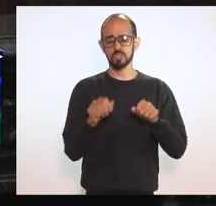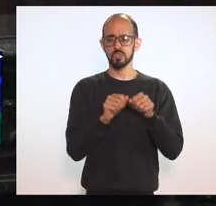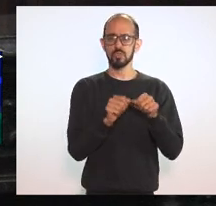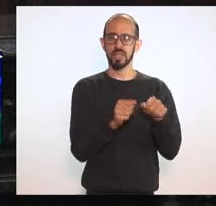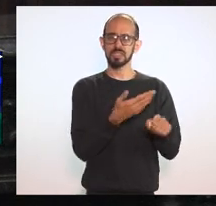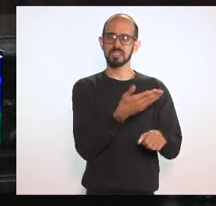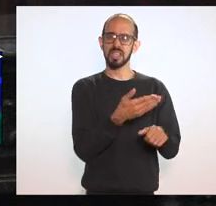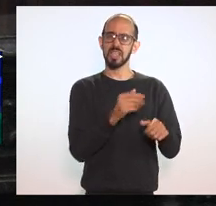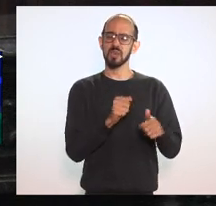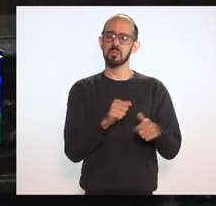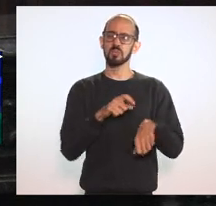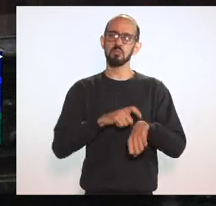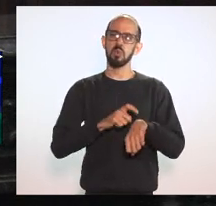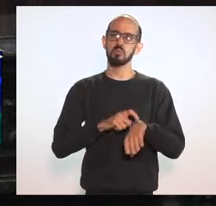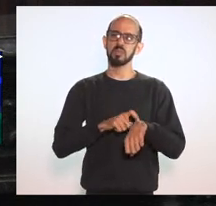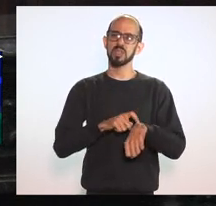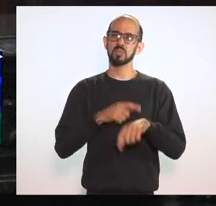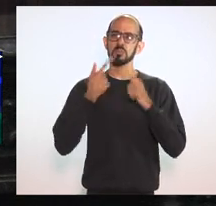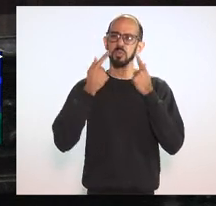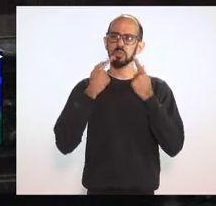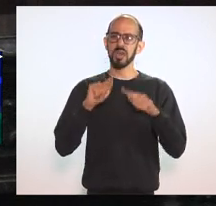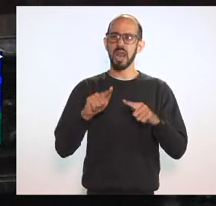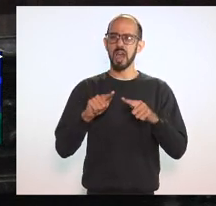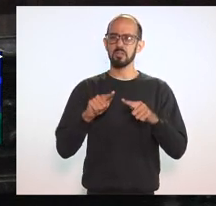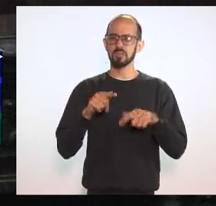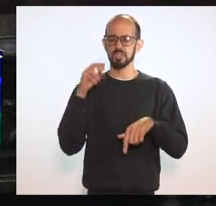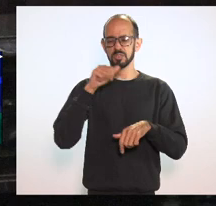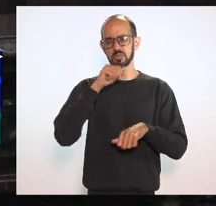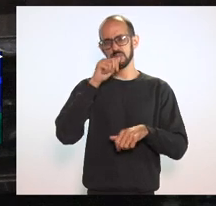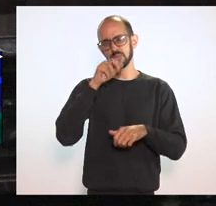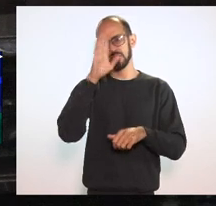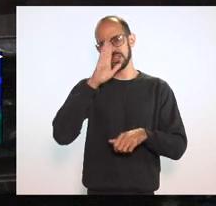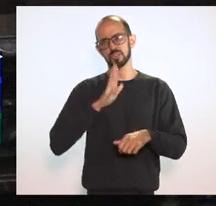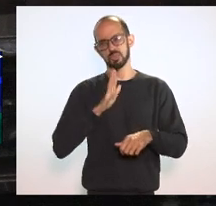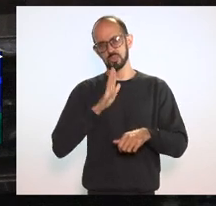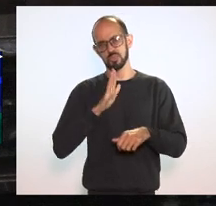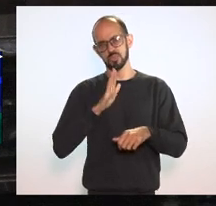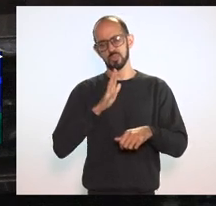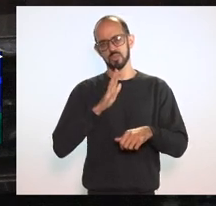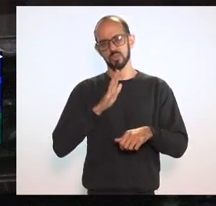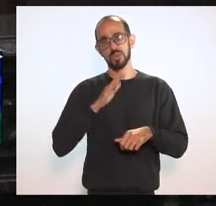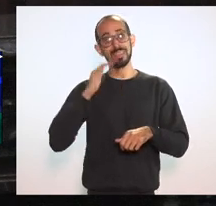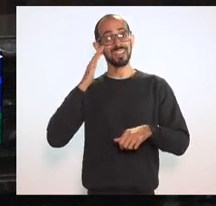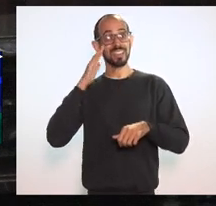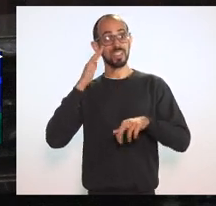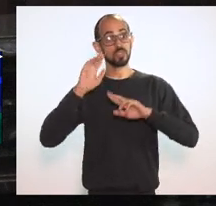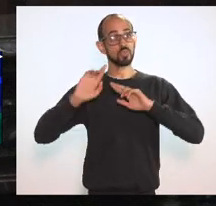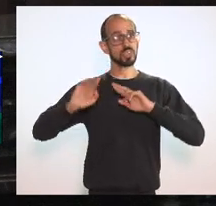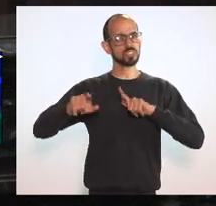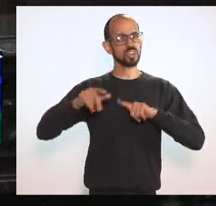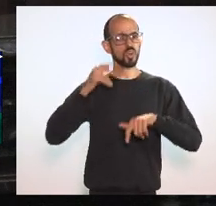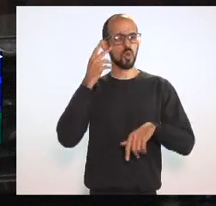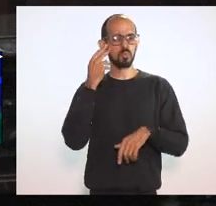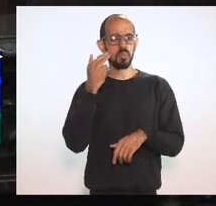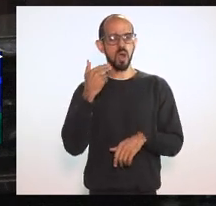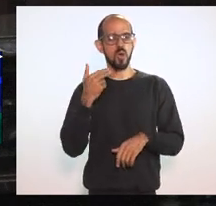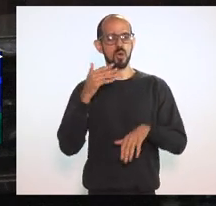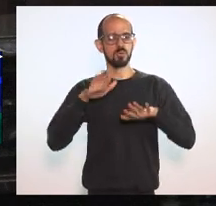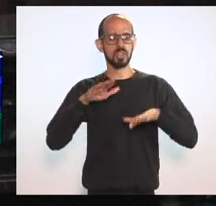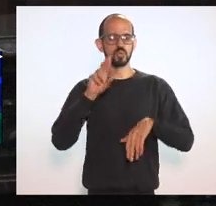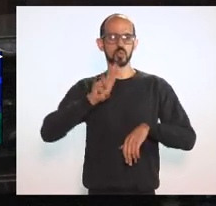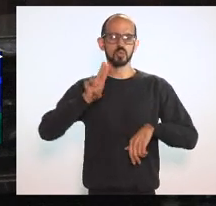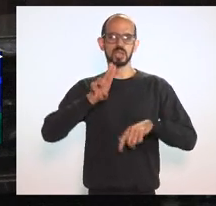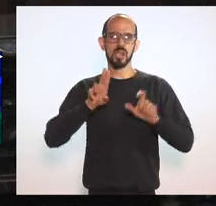tão gravidade no nosso país a divergência saudável é salutar mais usar uma palavra começa